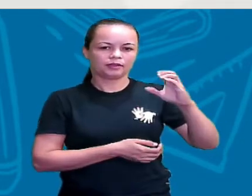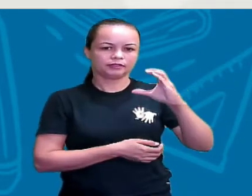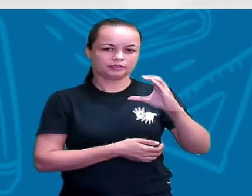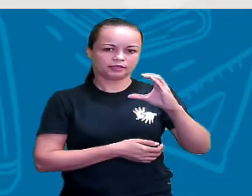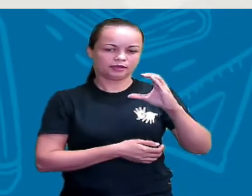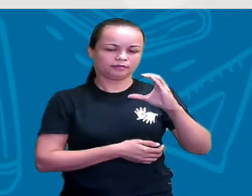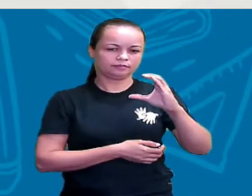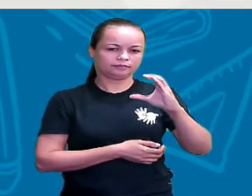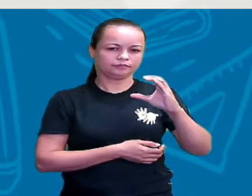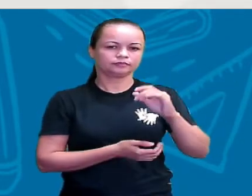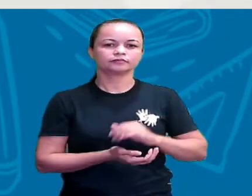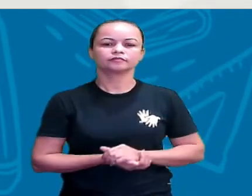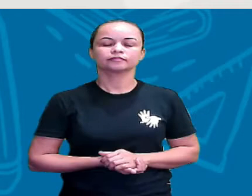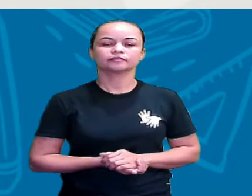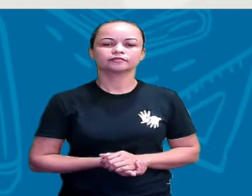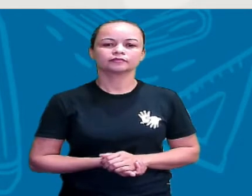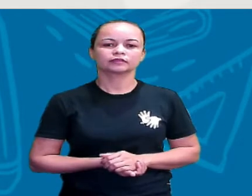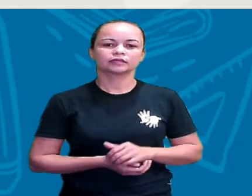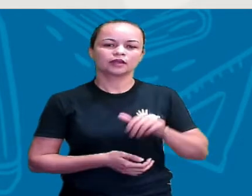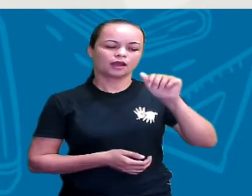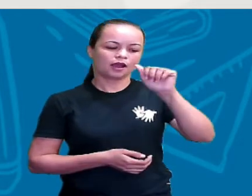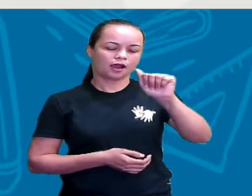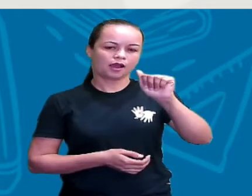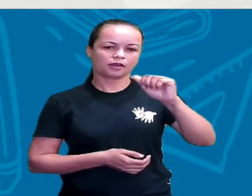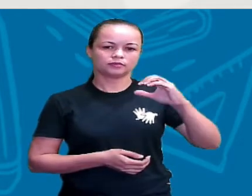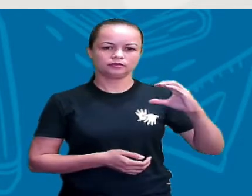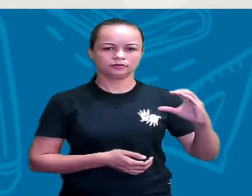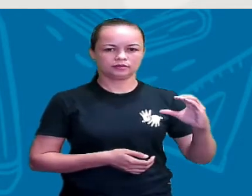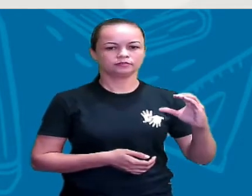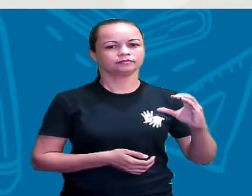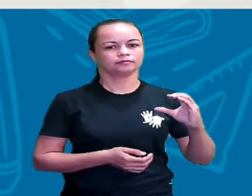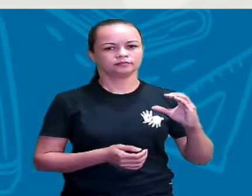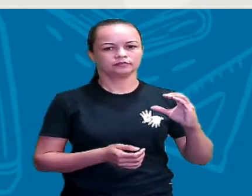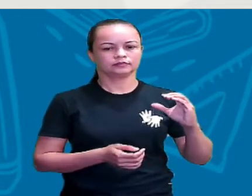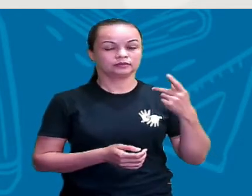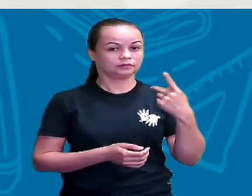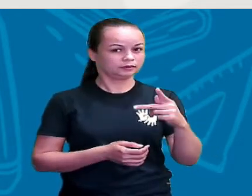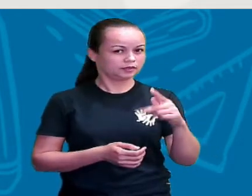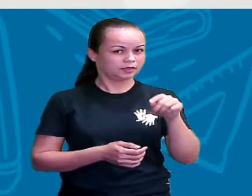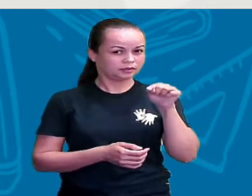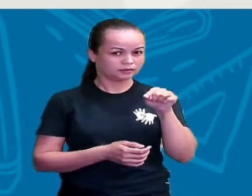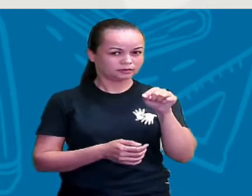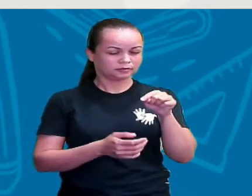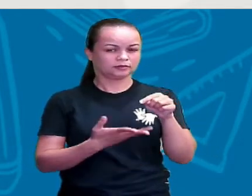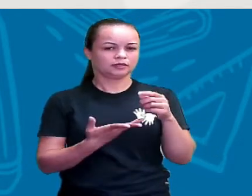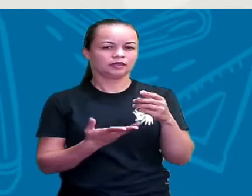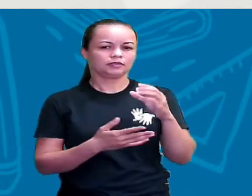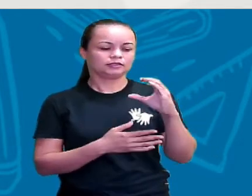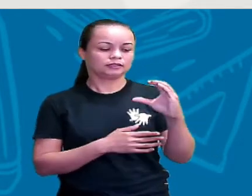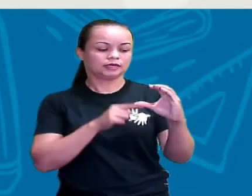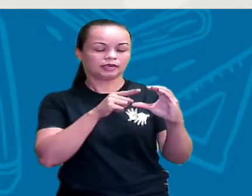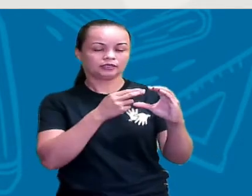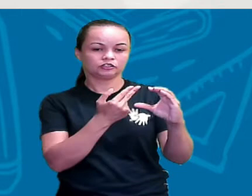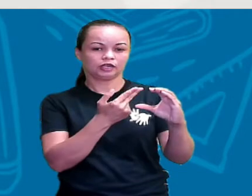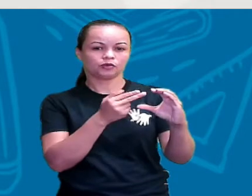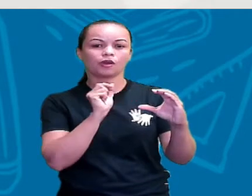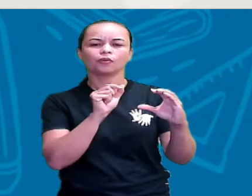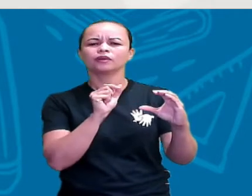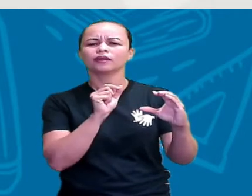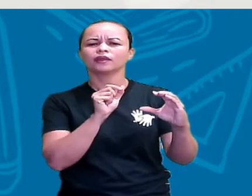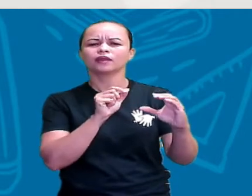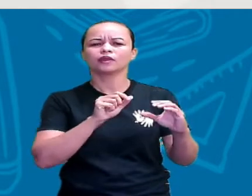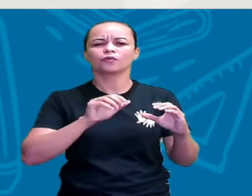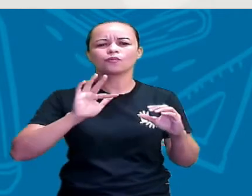BC, ok? E aqui, ó, AC. Esse meu ângulo aqui, C, está igual ao meu ângulo